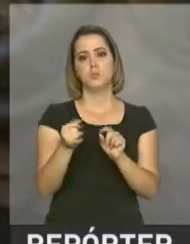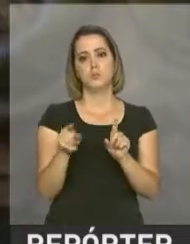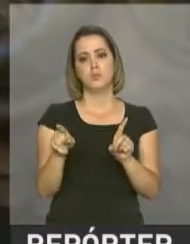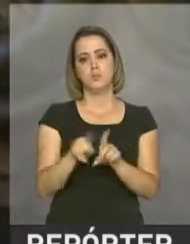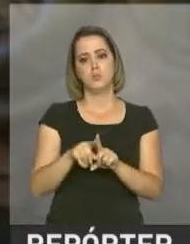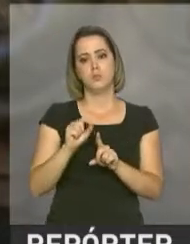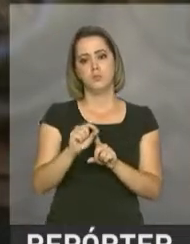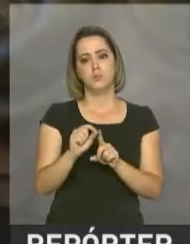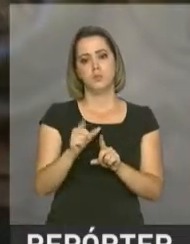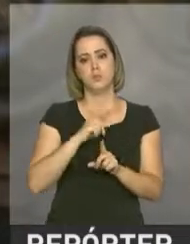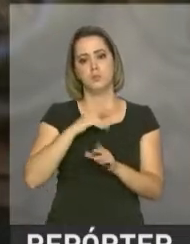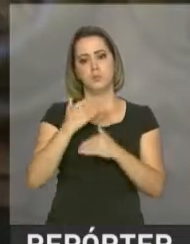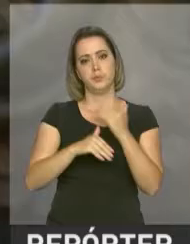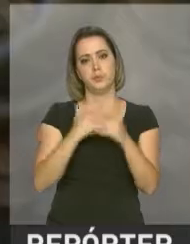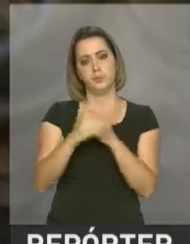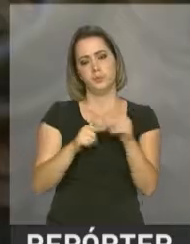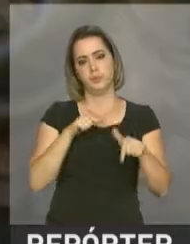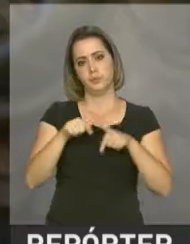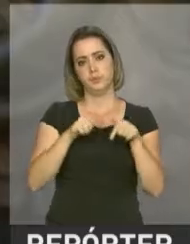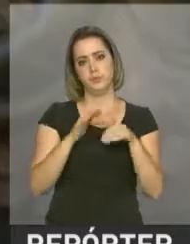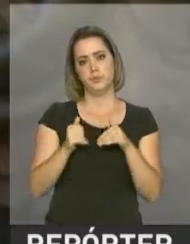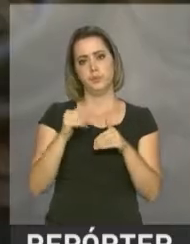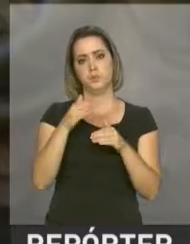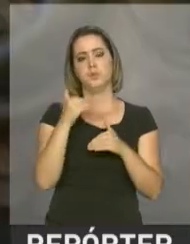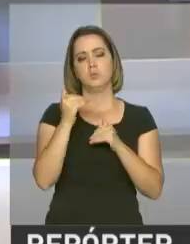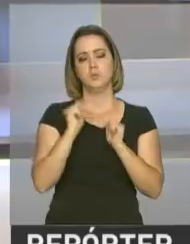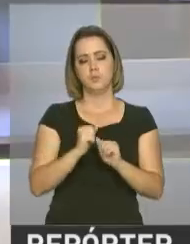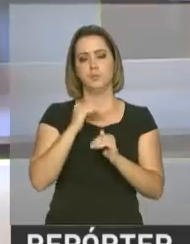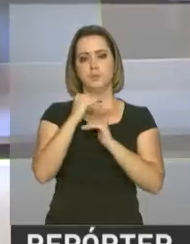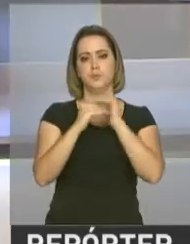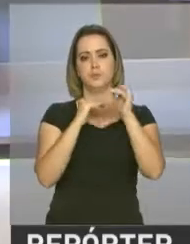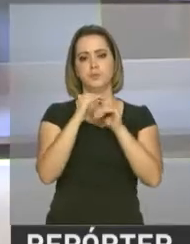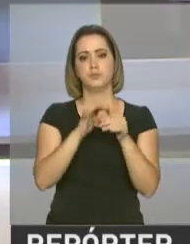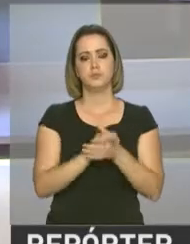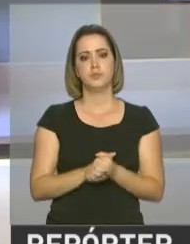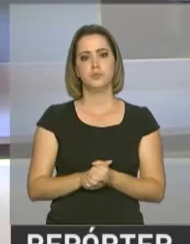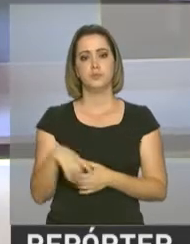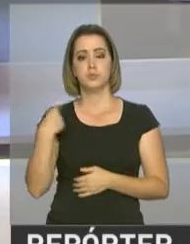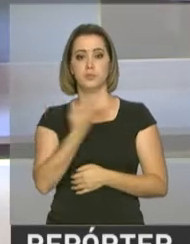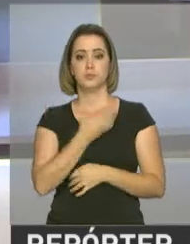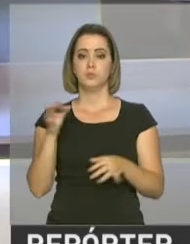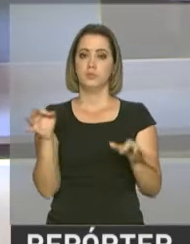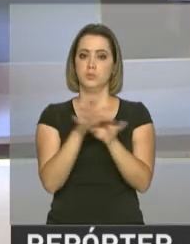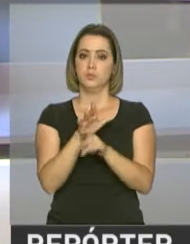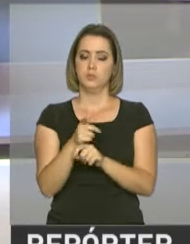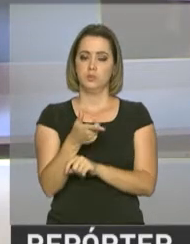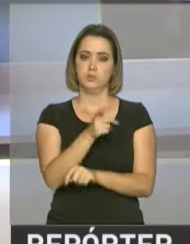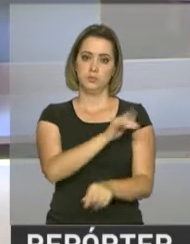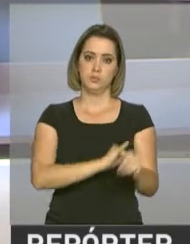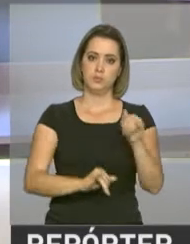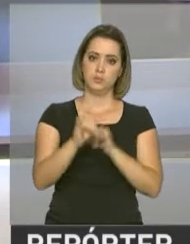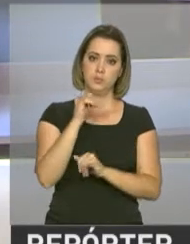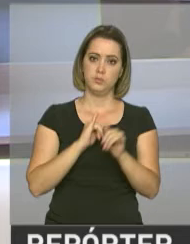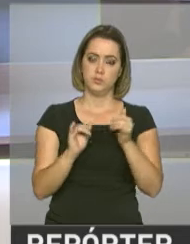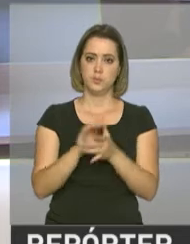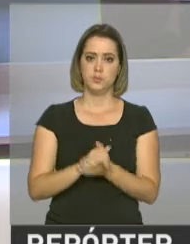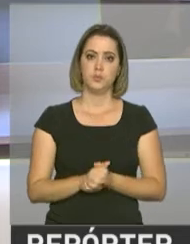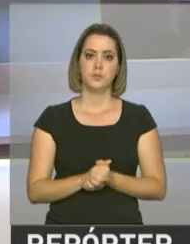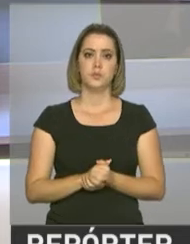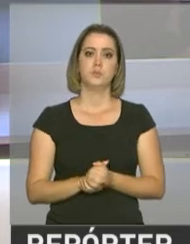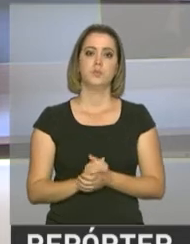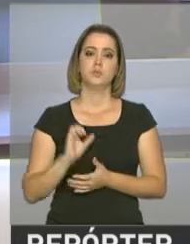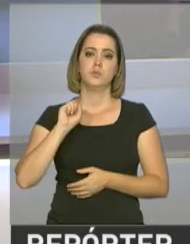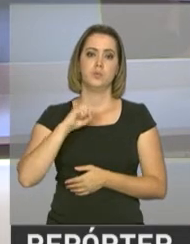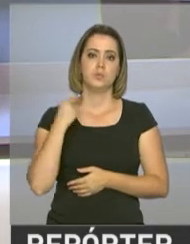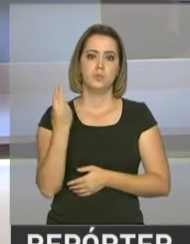alto, e ter uma atividade maior para que o Brasil possa crescer. Nós ficamos por aqui, podemos voltar a qualquer momento com outras